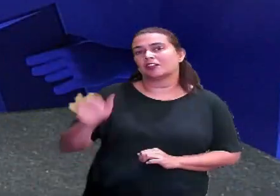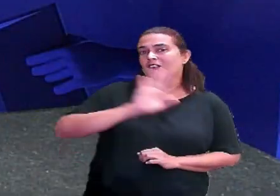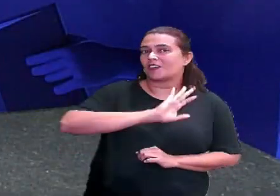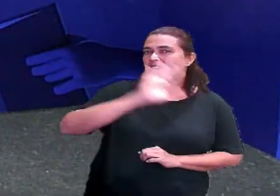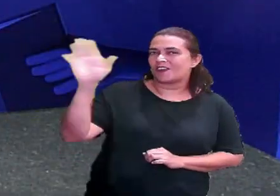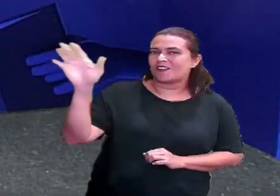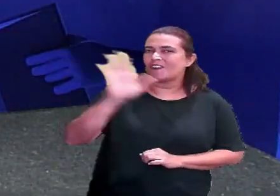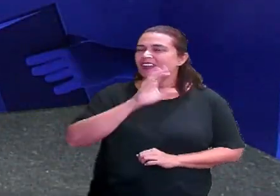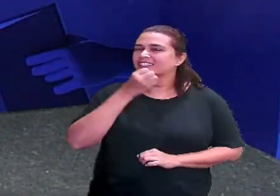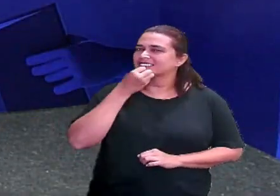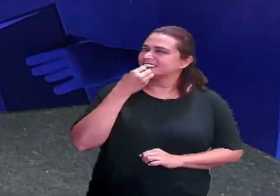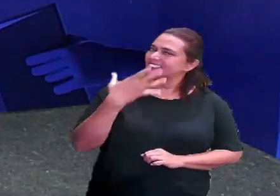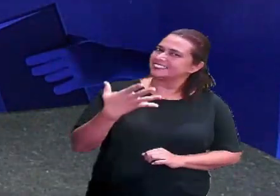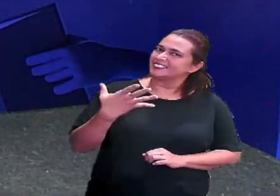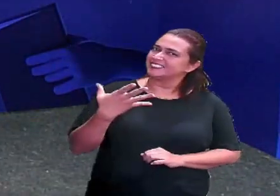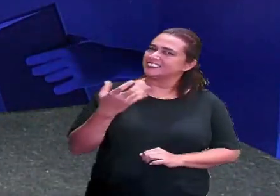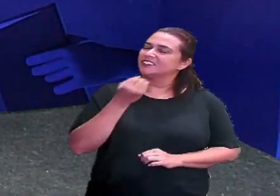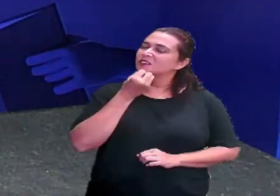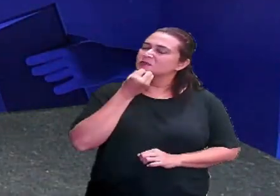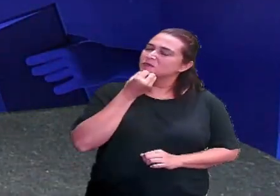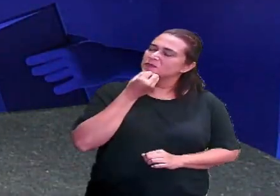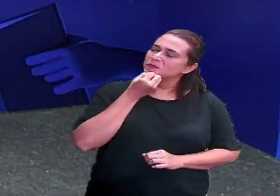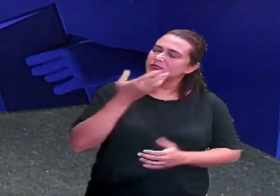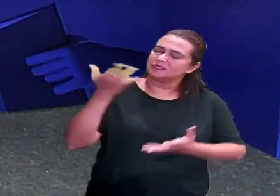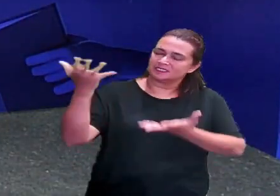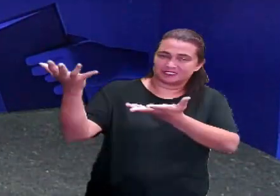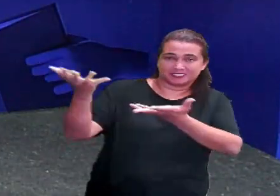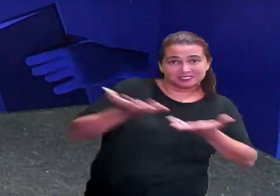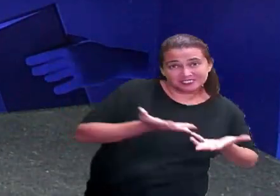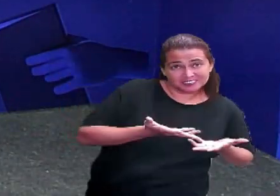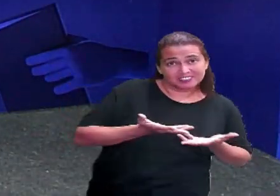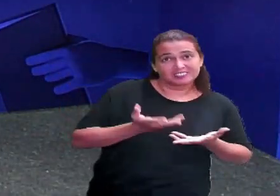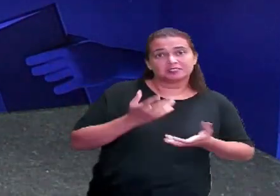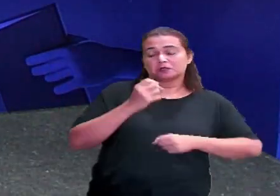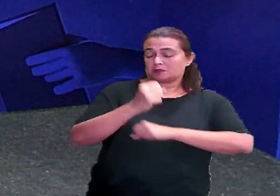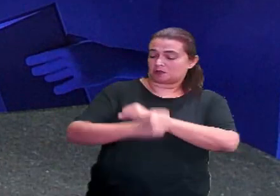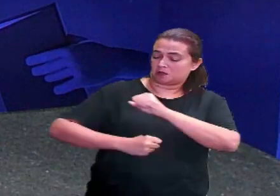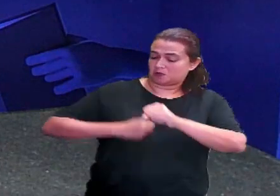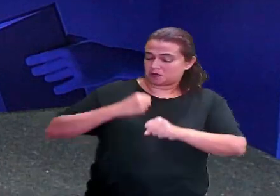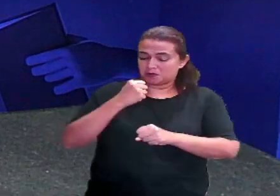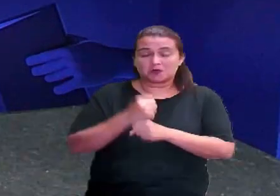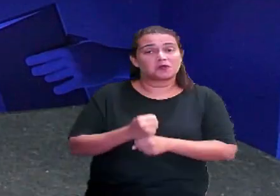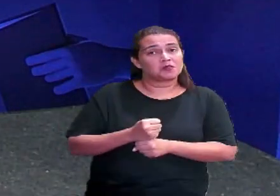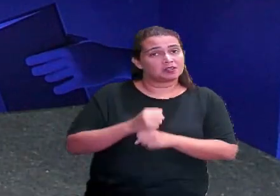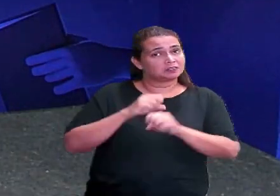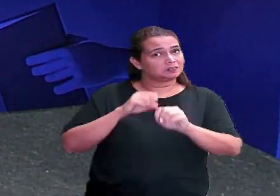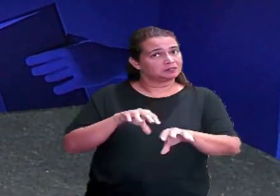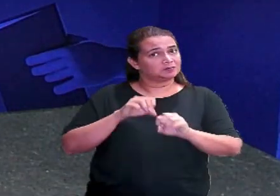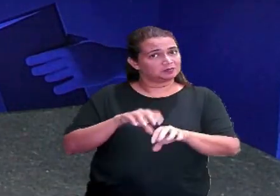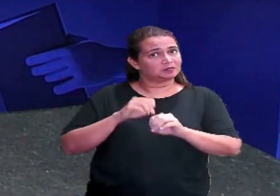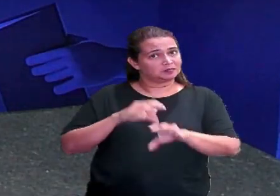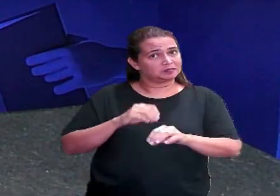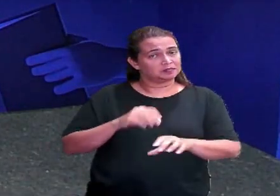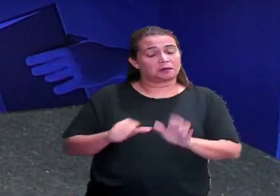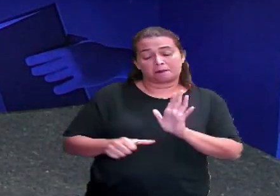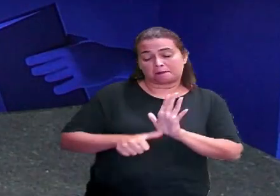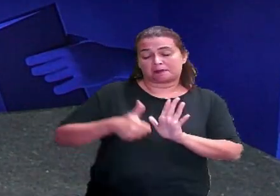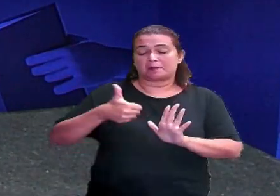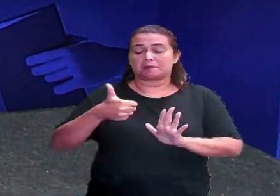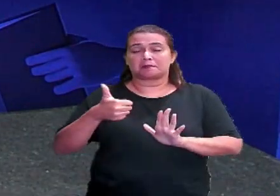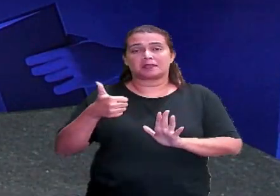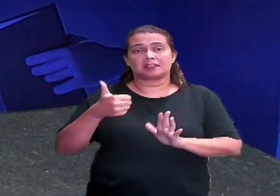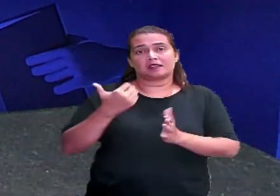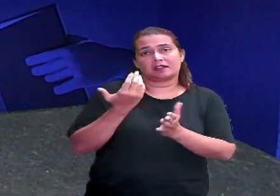Olá pessoal, sejam todos muito bem-vindos a mais um ano letivo e a nossa primeira aula de Geografia do